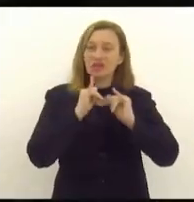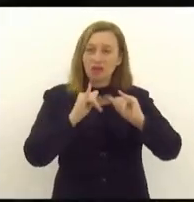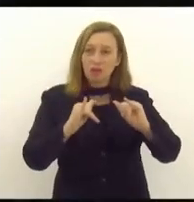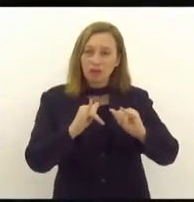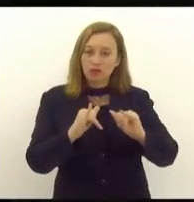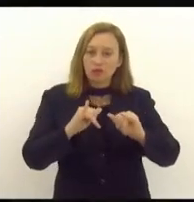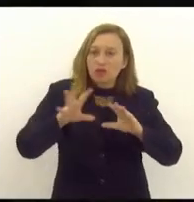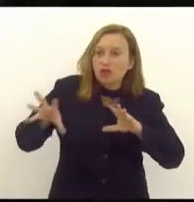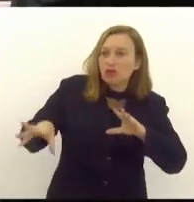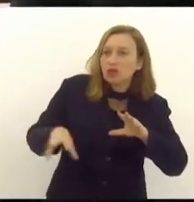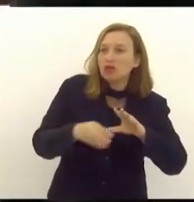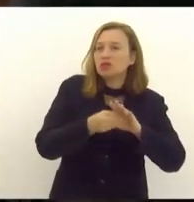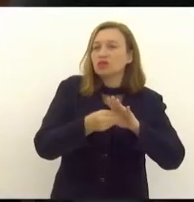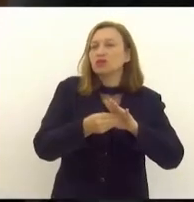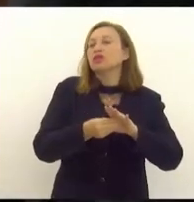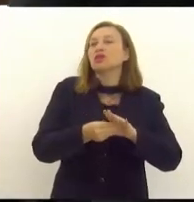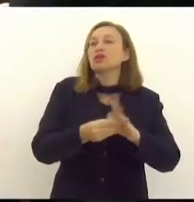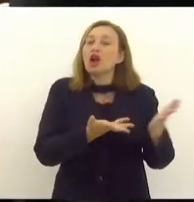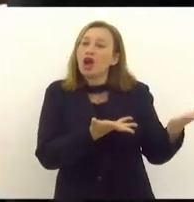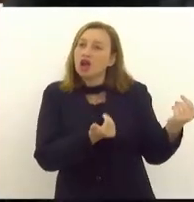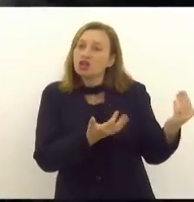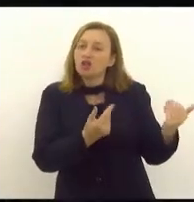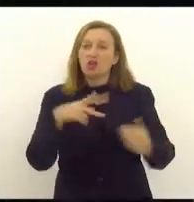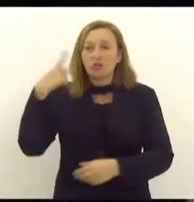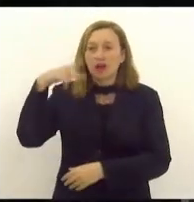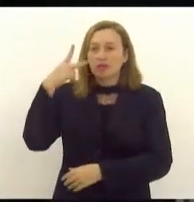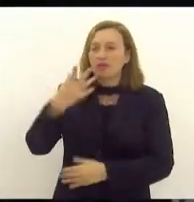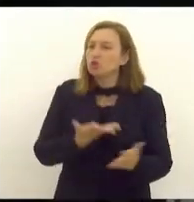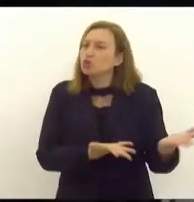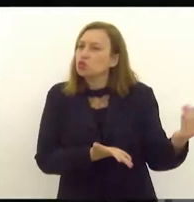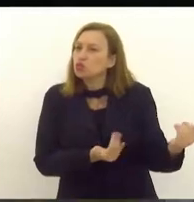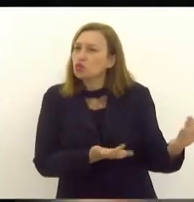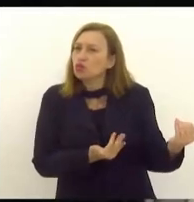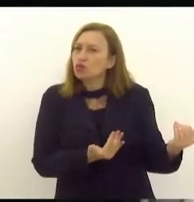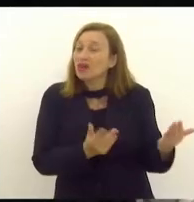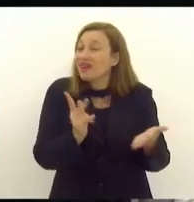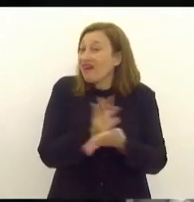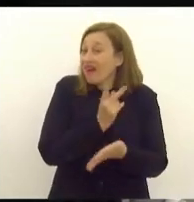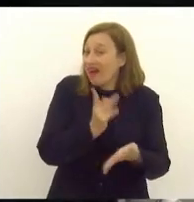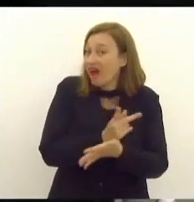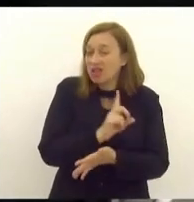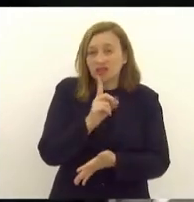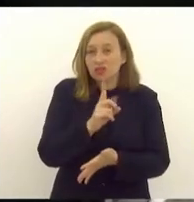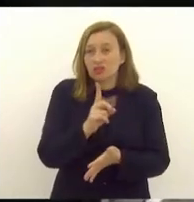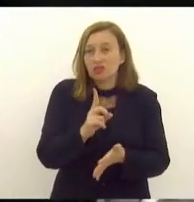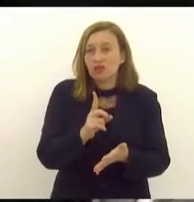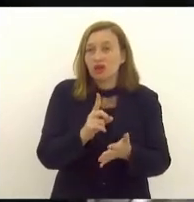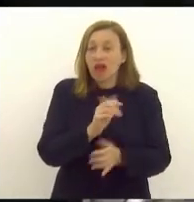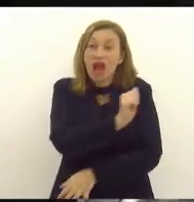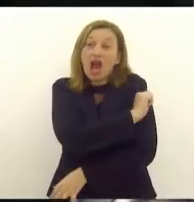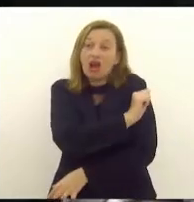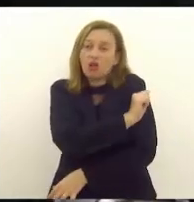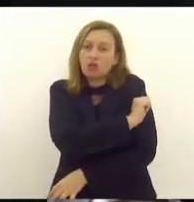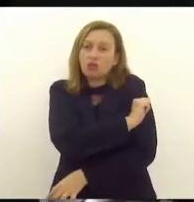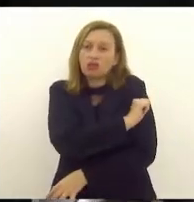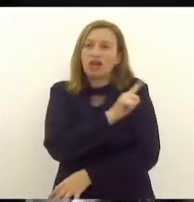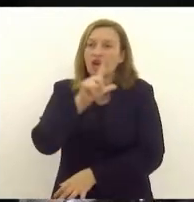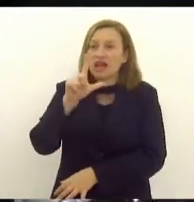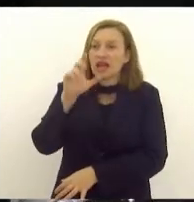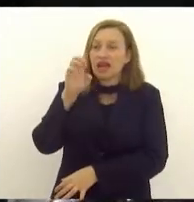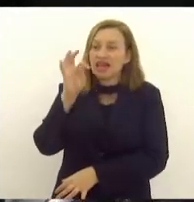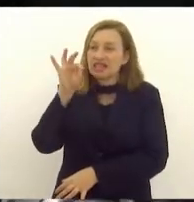atrelando a jovem do Parlamento juvenil é errada não foi a estudante Letícia de